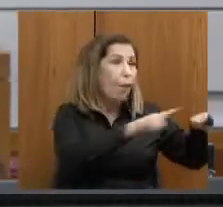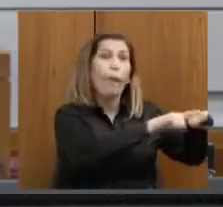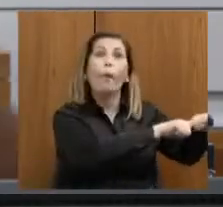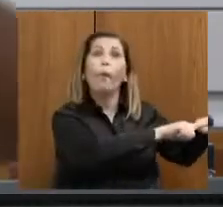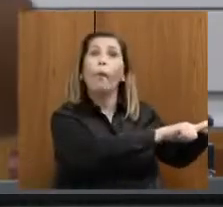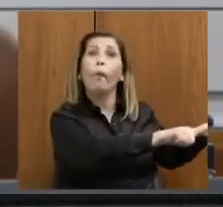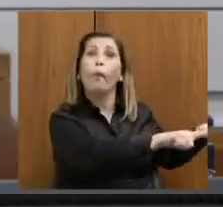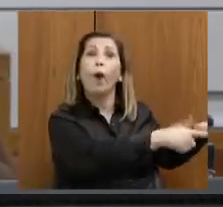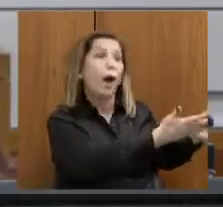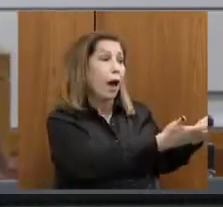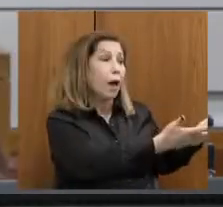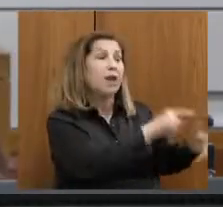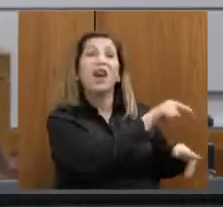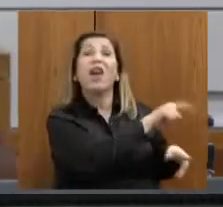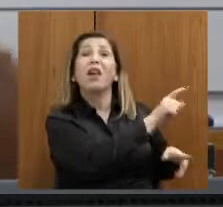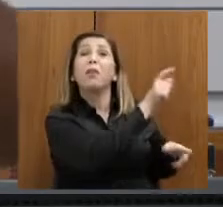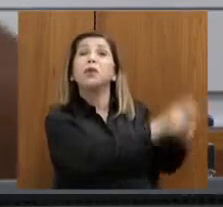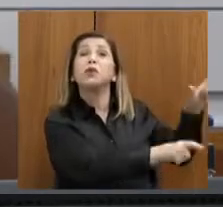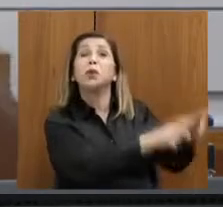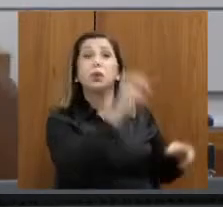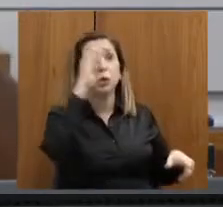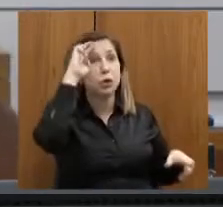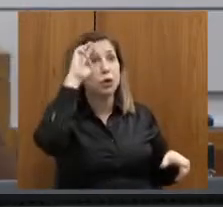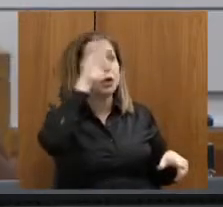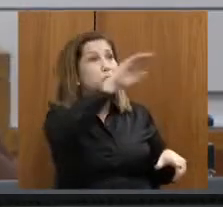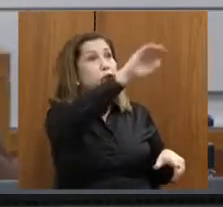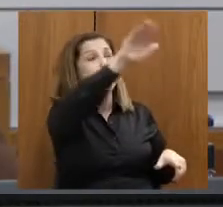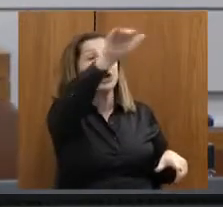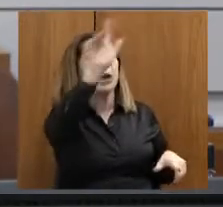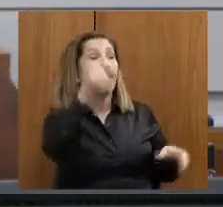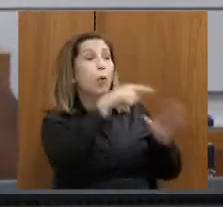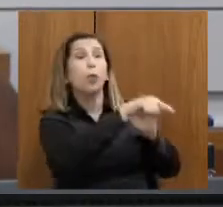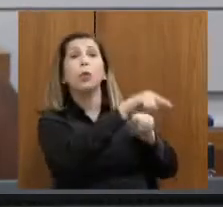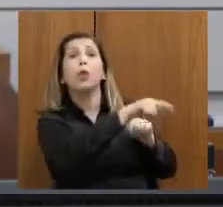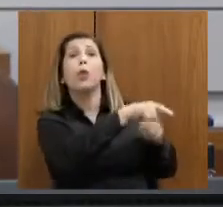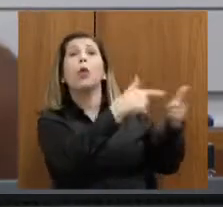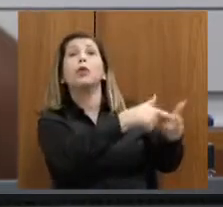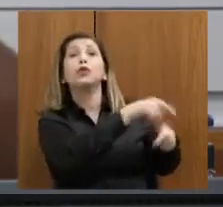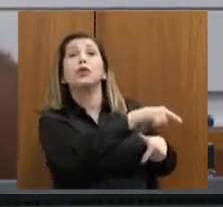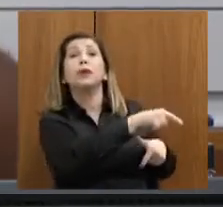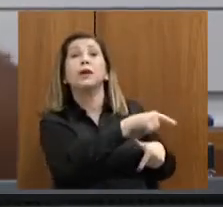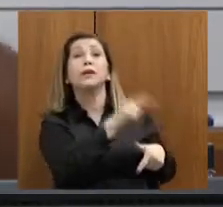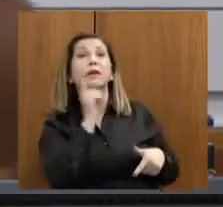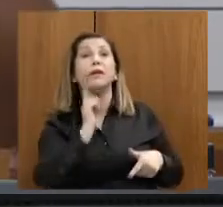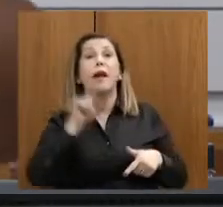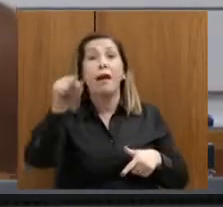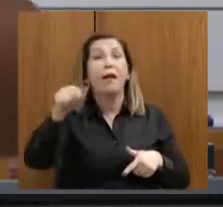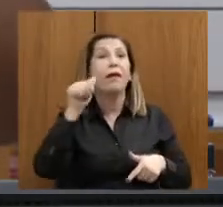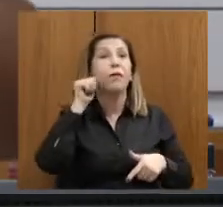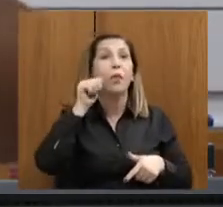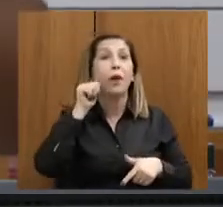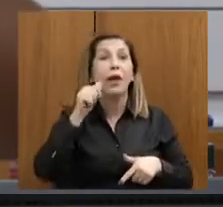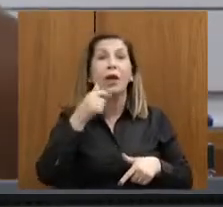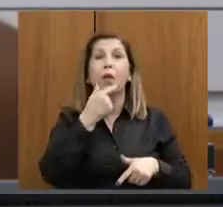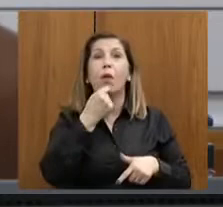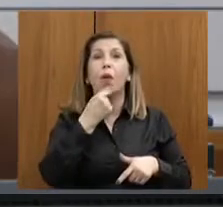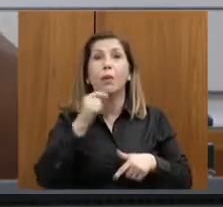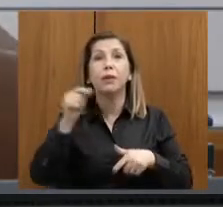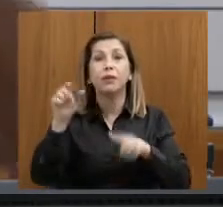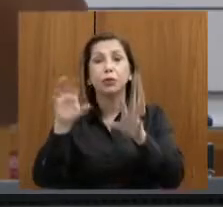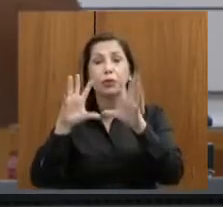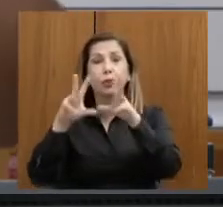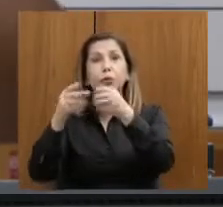baldio vamos cobrir de quem ele é chama comunidade vamos plantar e é Susan vem ela limpa ela planta que você